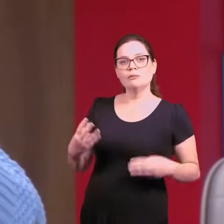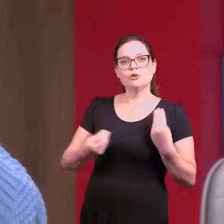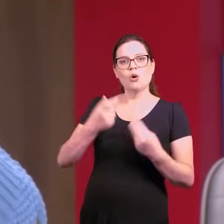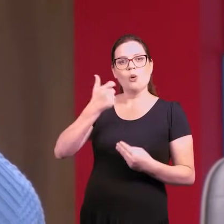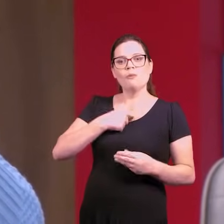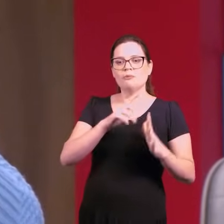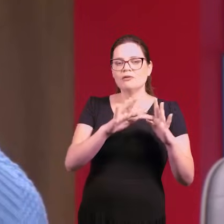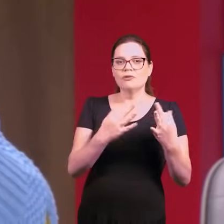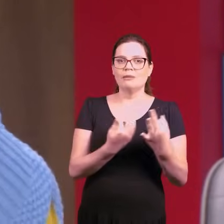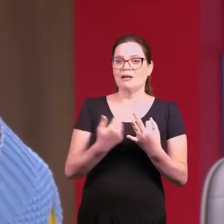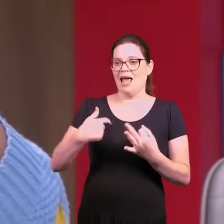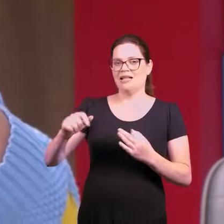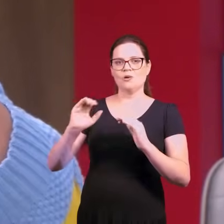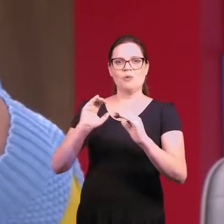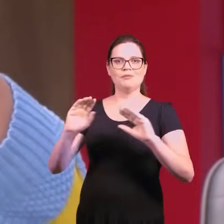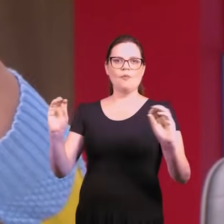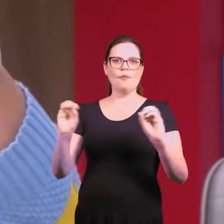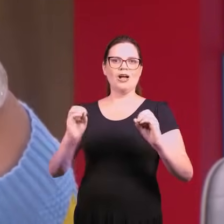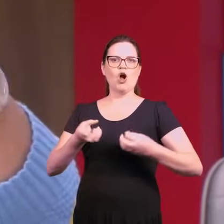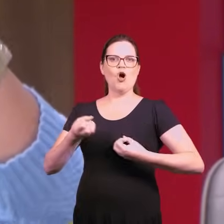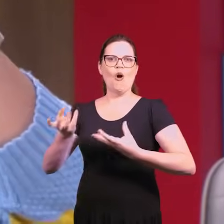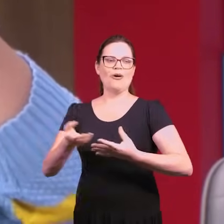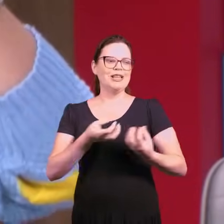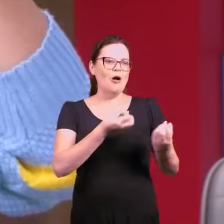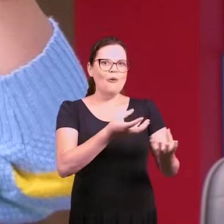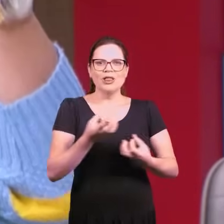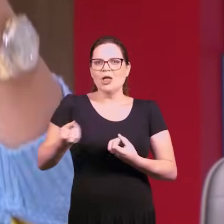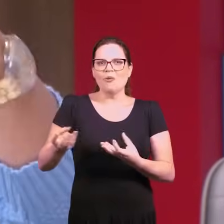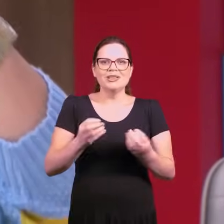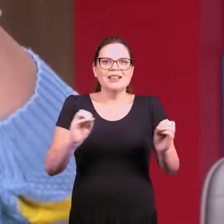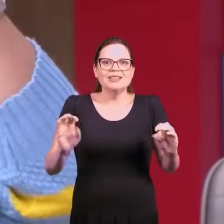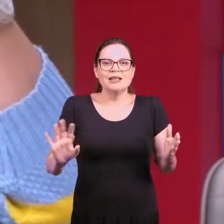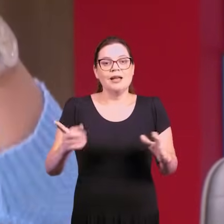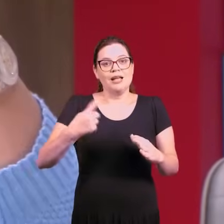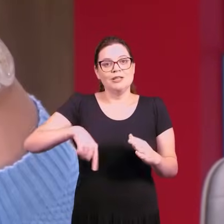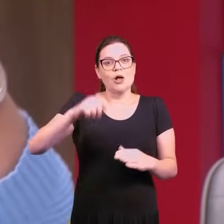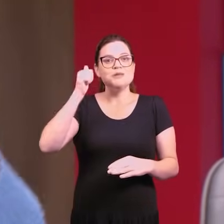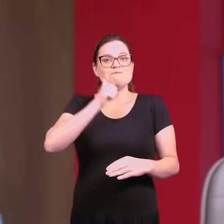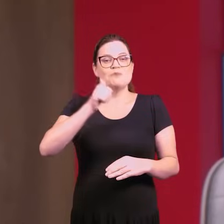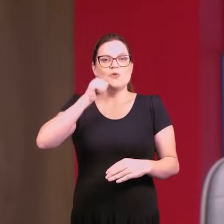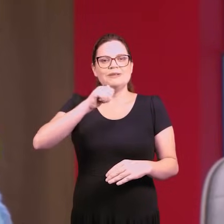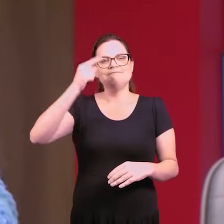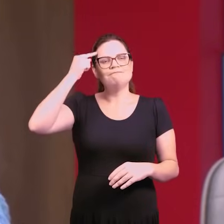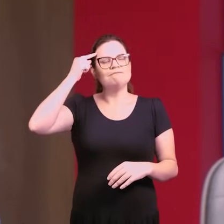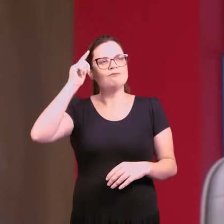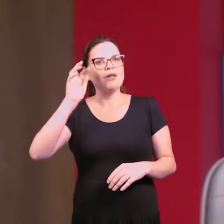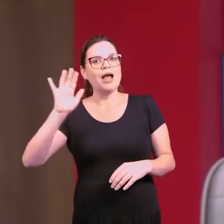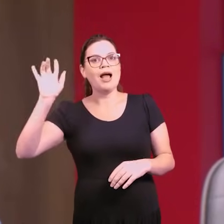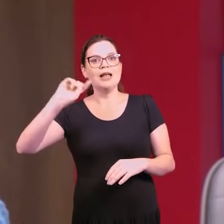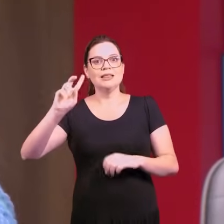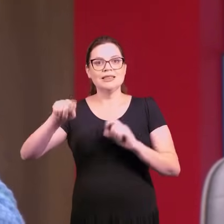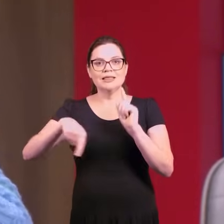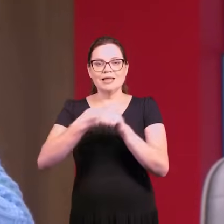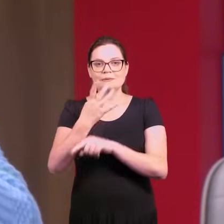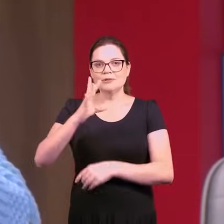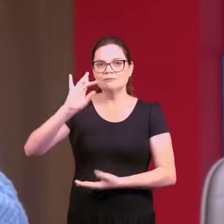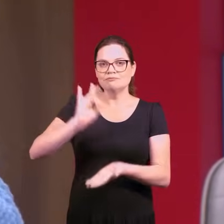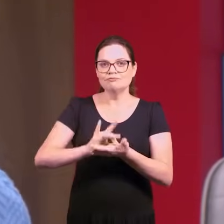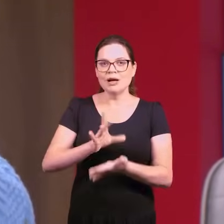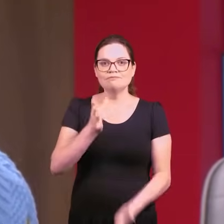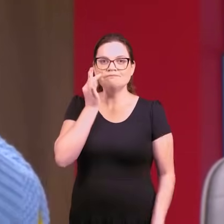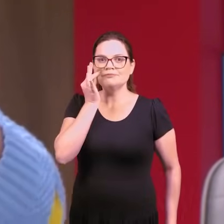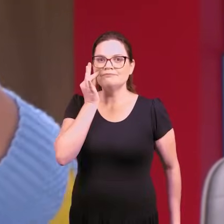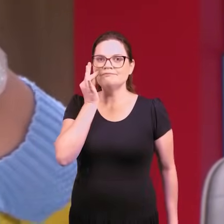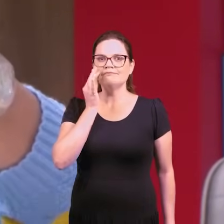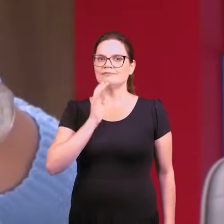vezes, aquilo ali vai gerando... nós mulheres criam as expectativas, idealiza, aí vai para a realidade, às vezes não é daquilo...